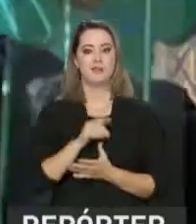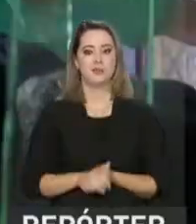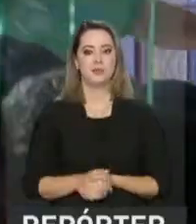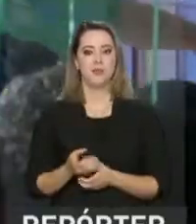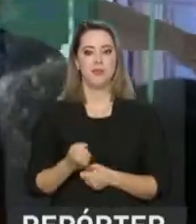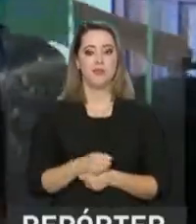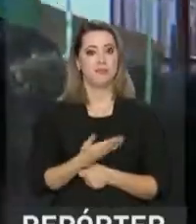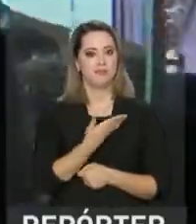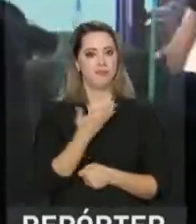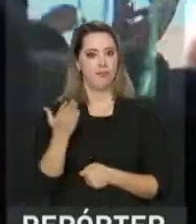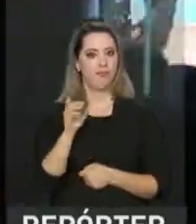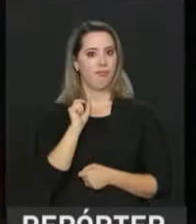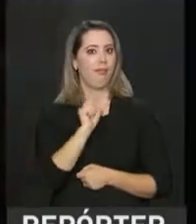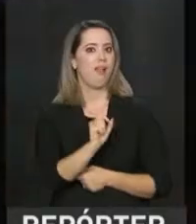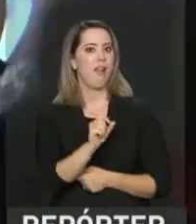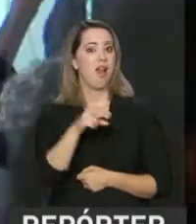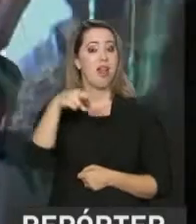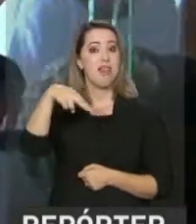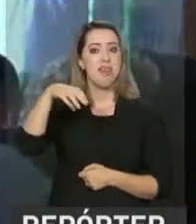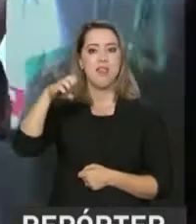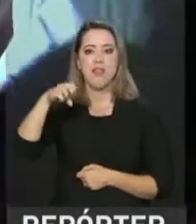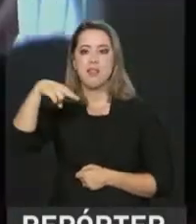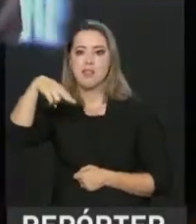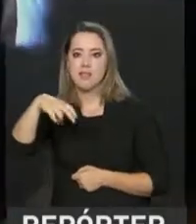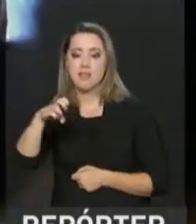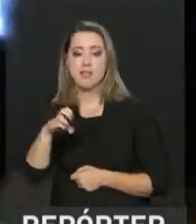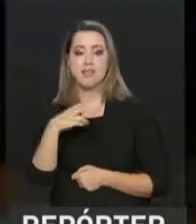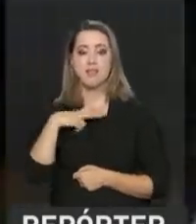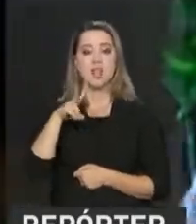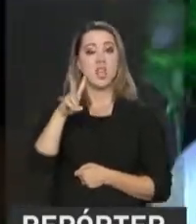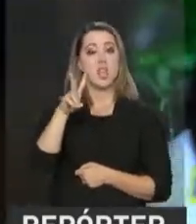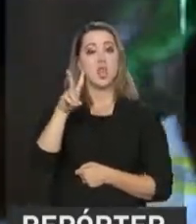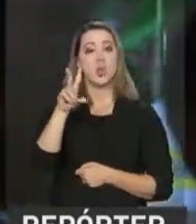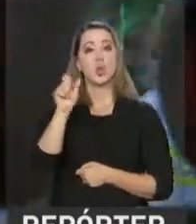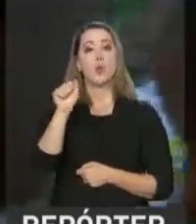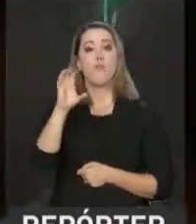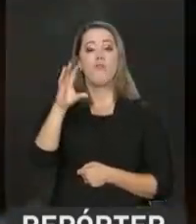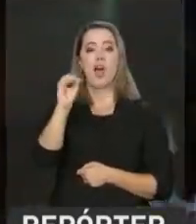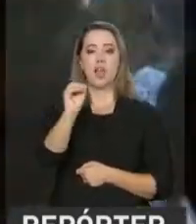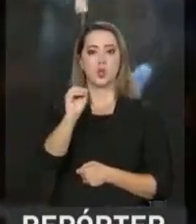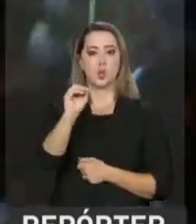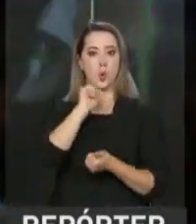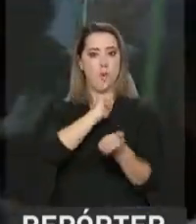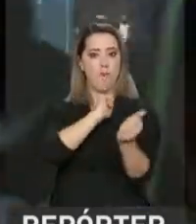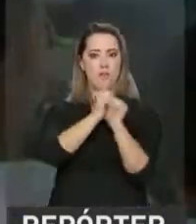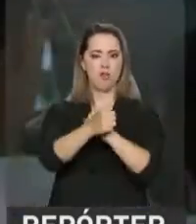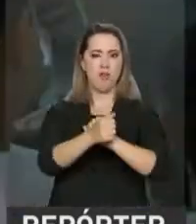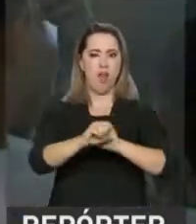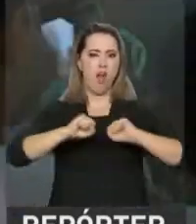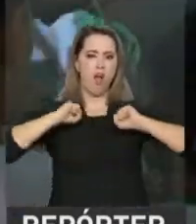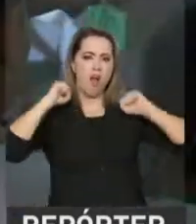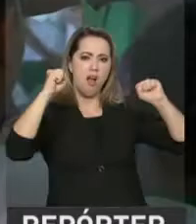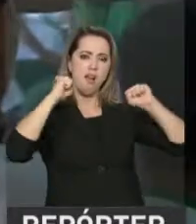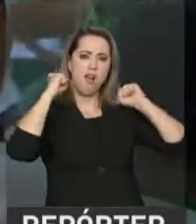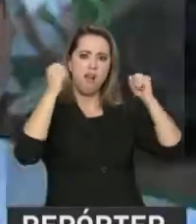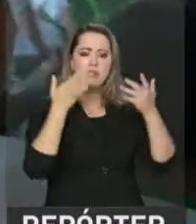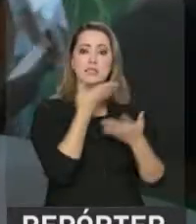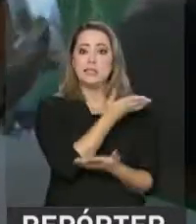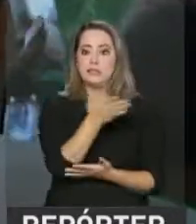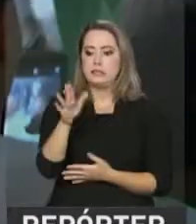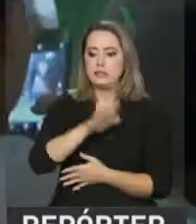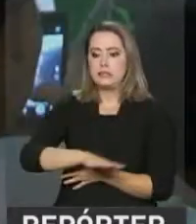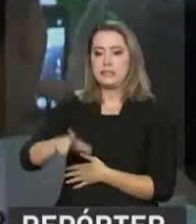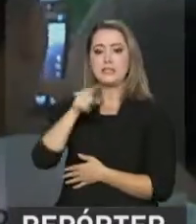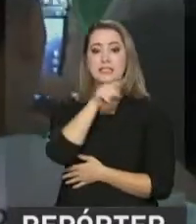surpresa nenê ea do pikachu do vasco da gama fizeram a criançada de braço até tal antes de mim